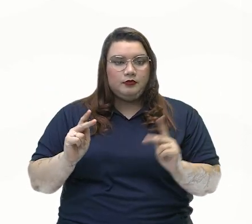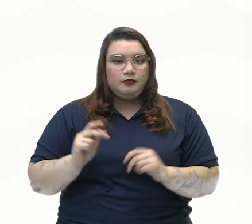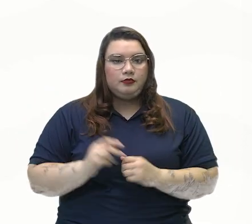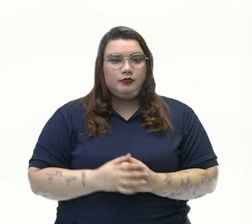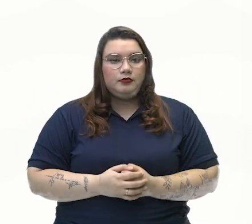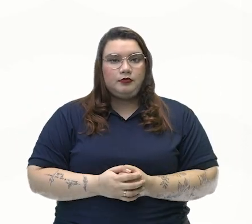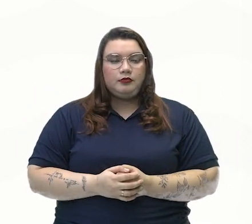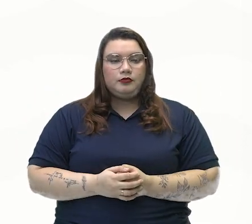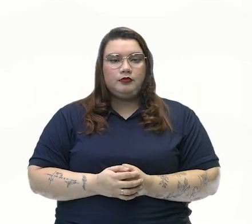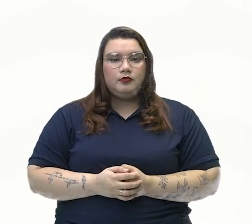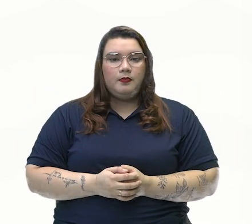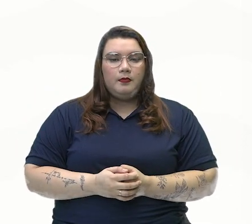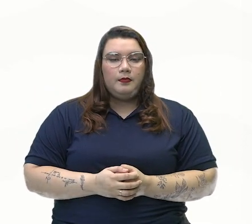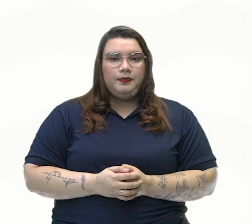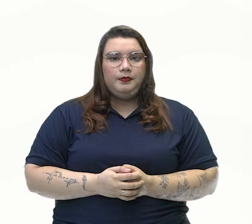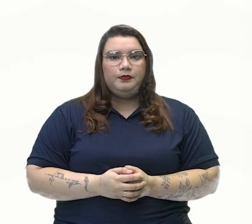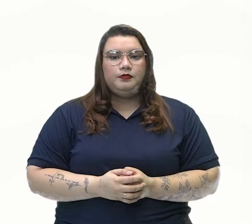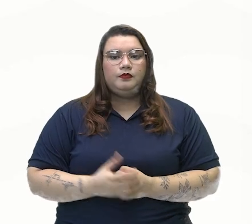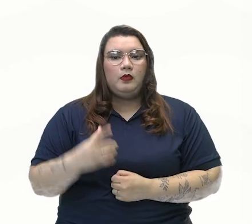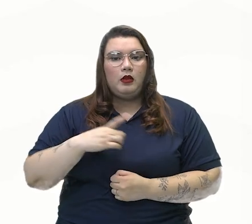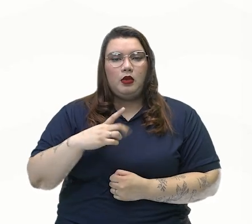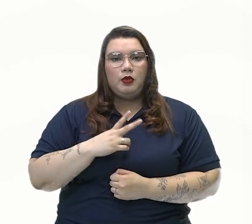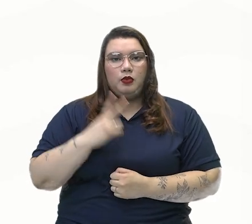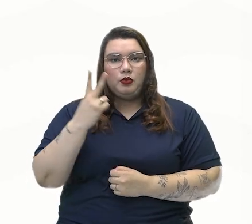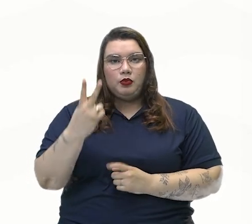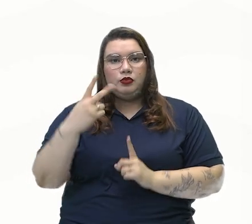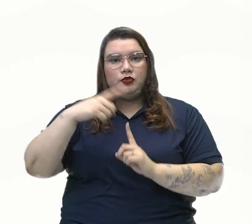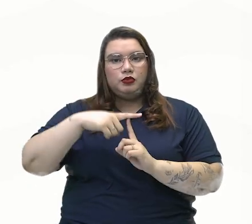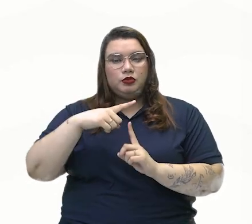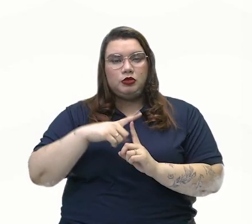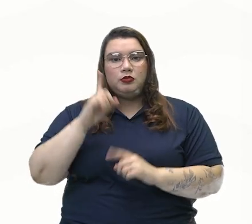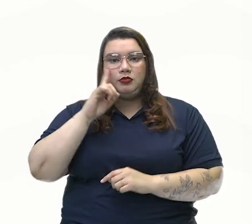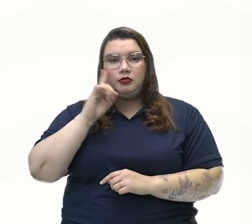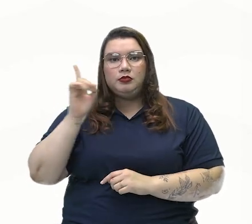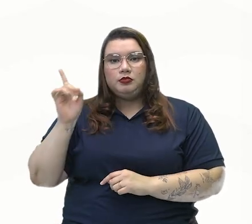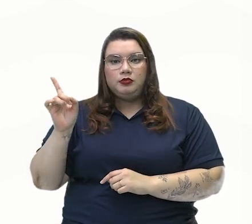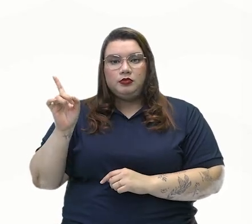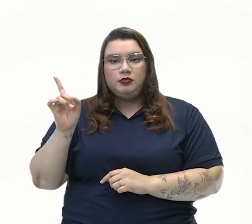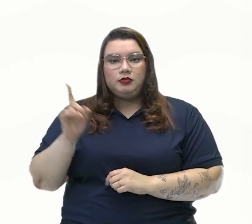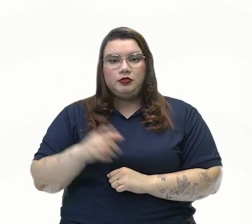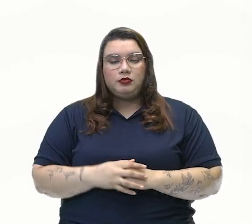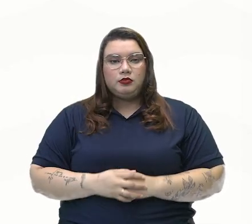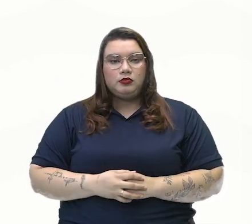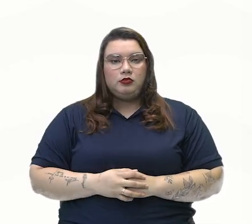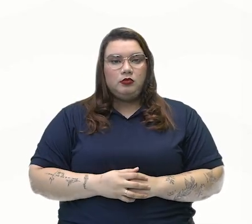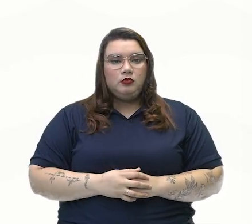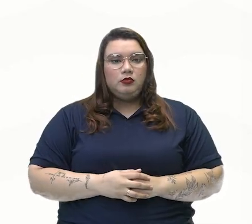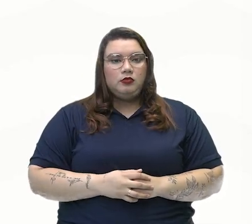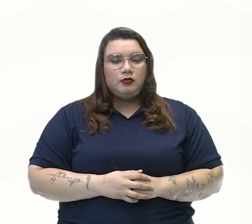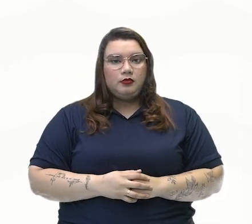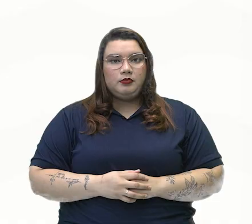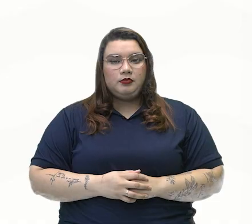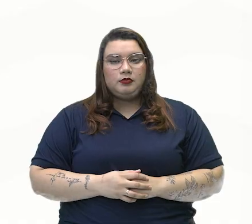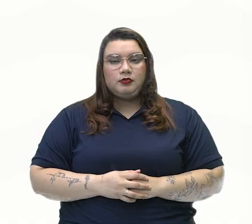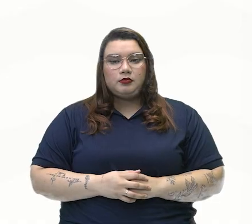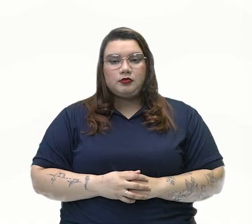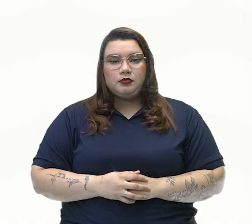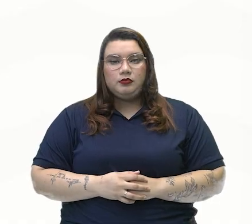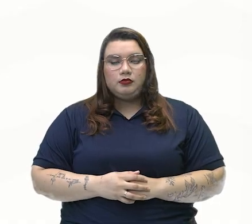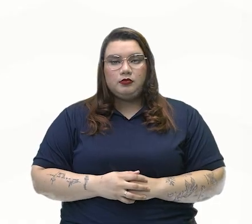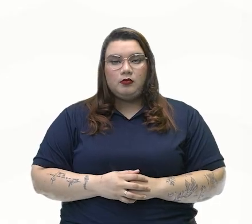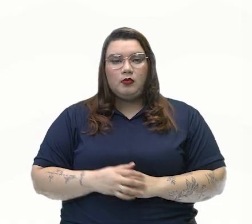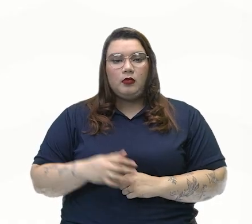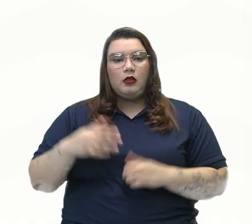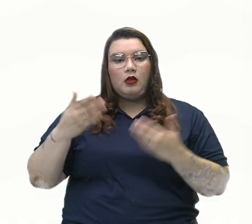esses foco antiprincipal e foco principal, né? O foco principal é